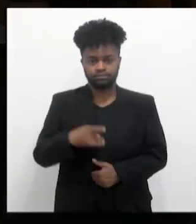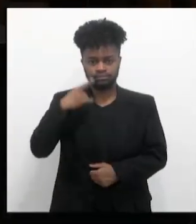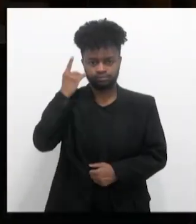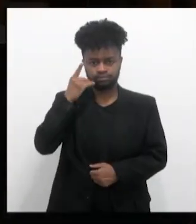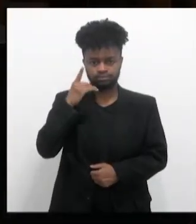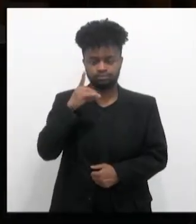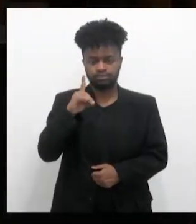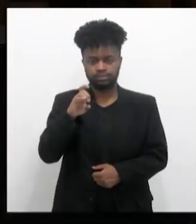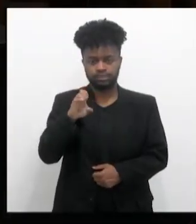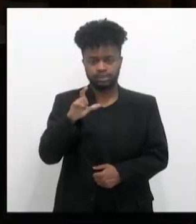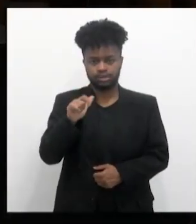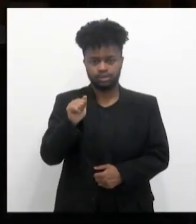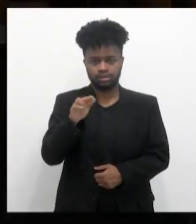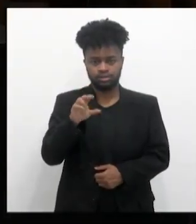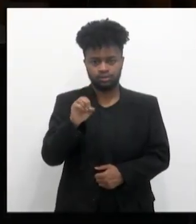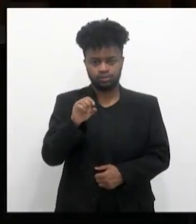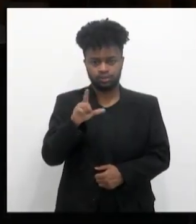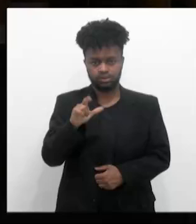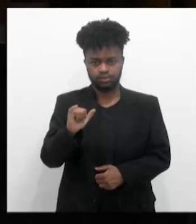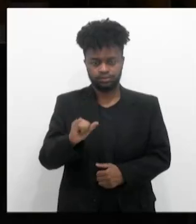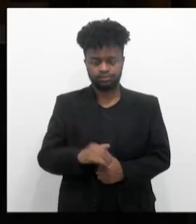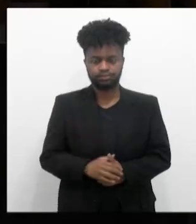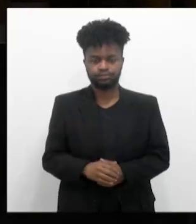deputado Guilherme Delaroli,